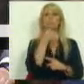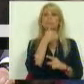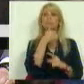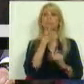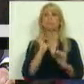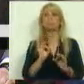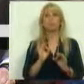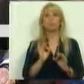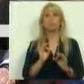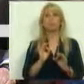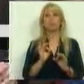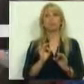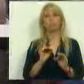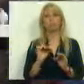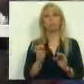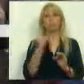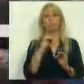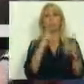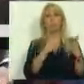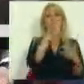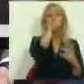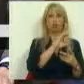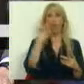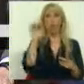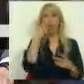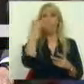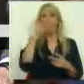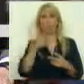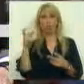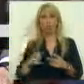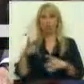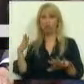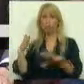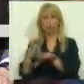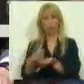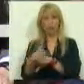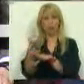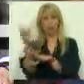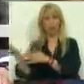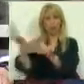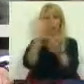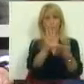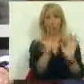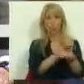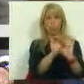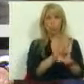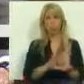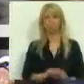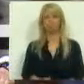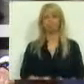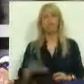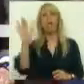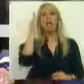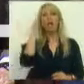o Orçamento de Estado os contribuintes diretamente a financiar esse fundo. Portanto,